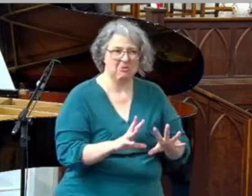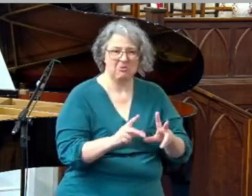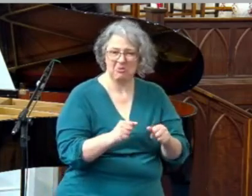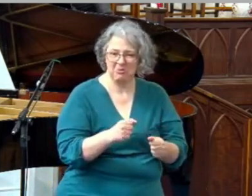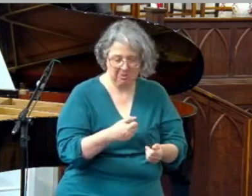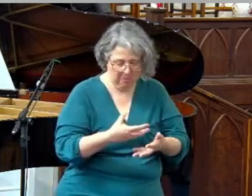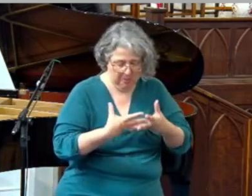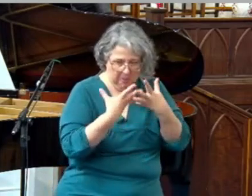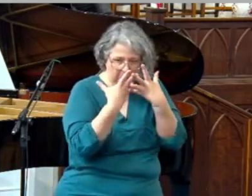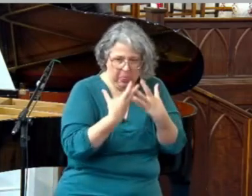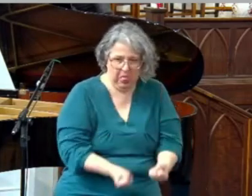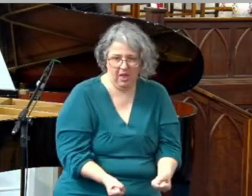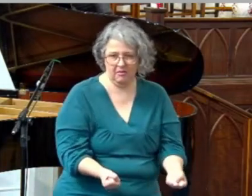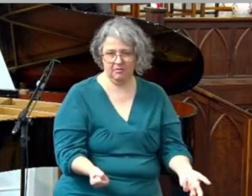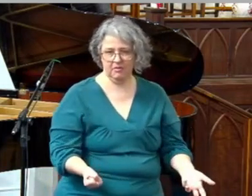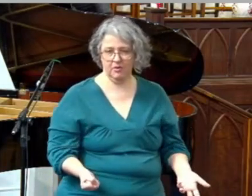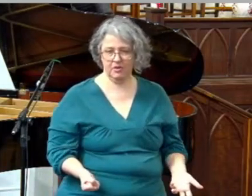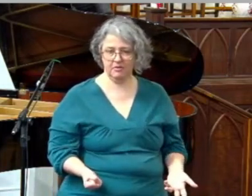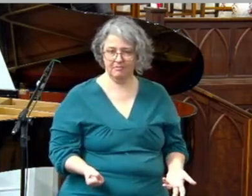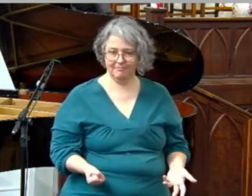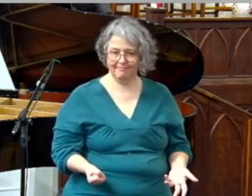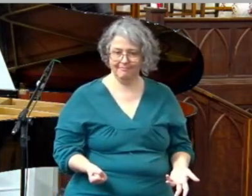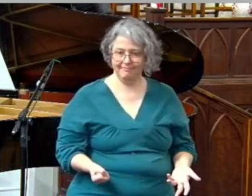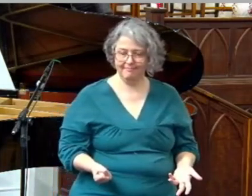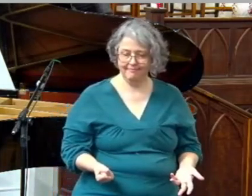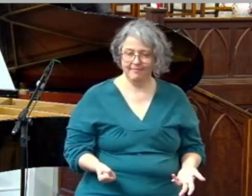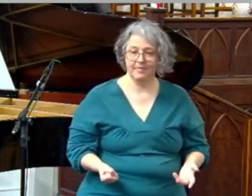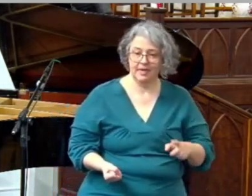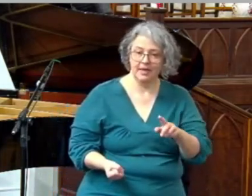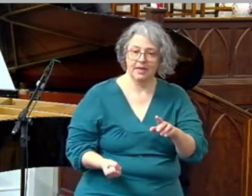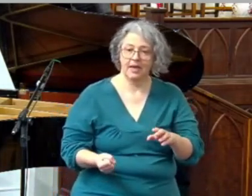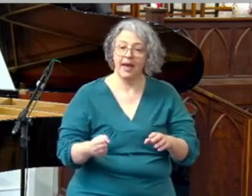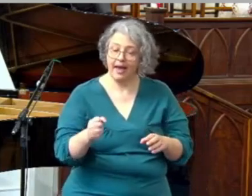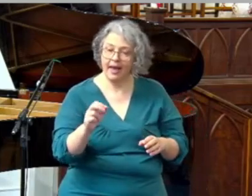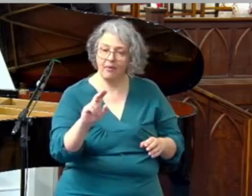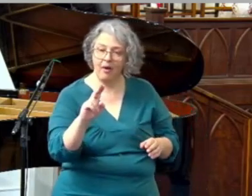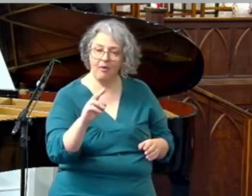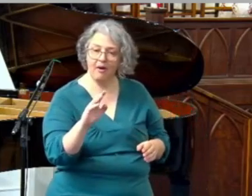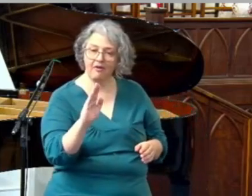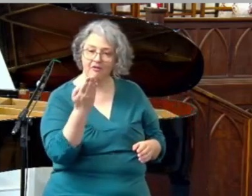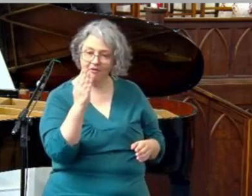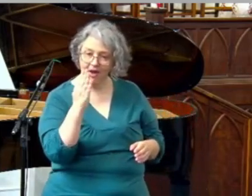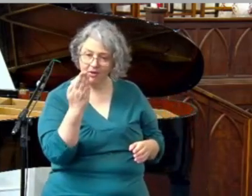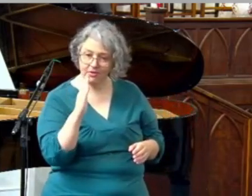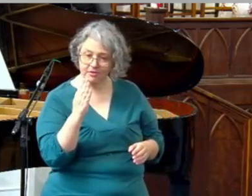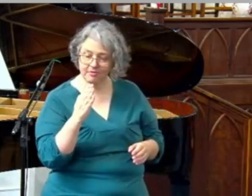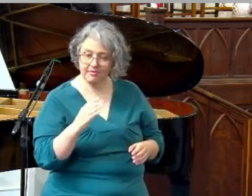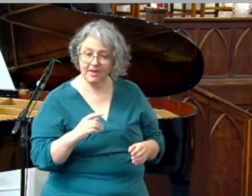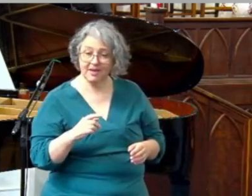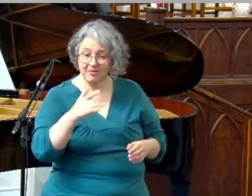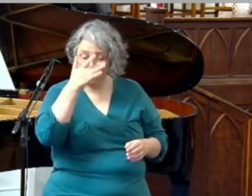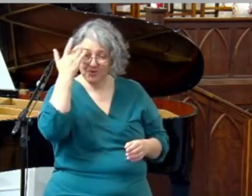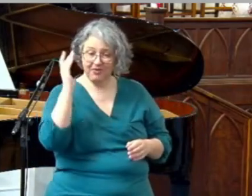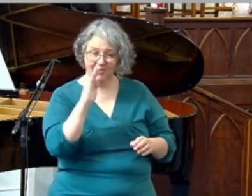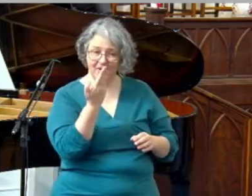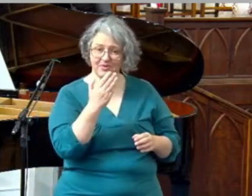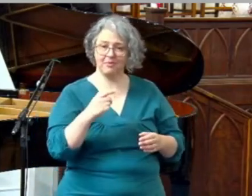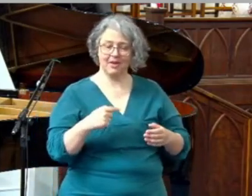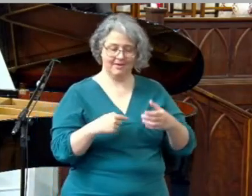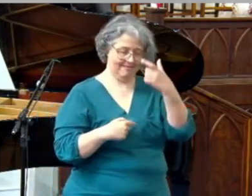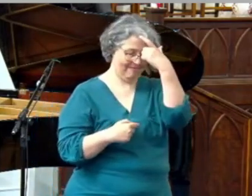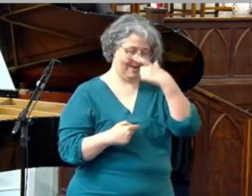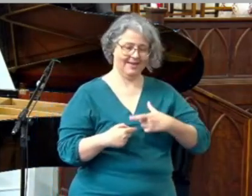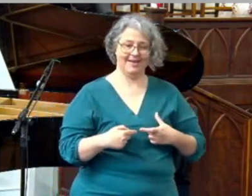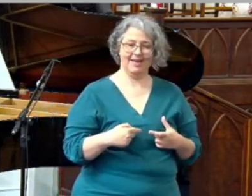olhos dos outros, mas por dentro estão cheios de hipocrisia e de